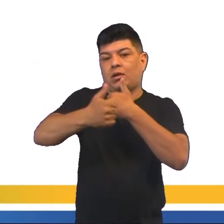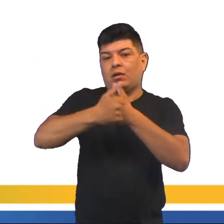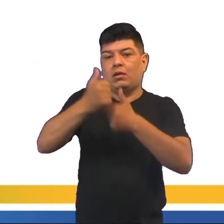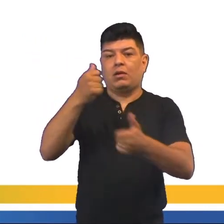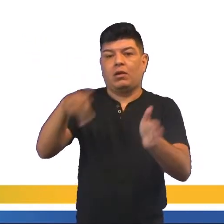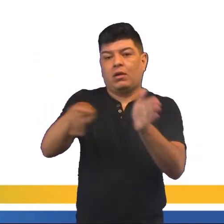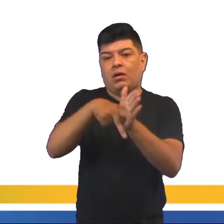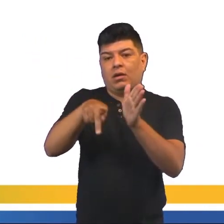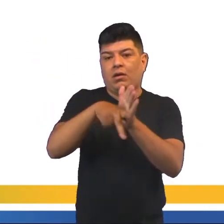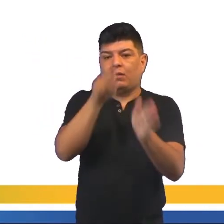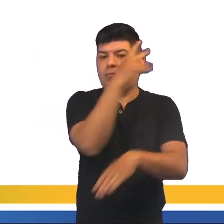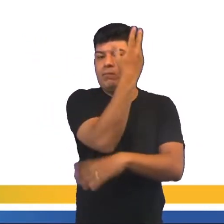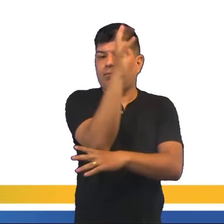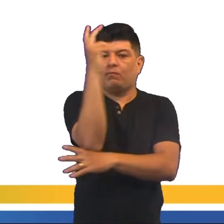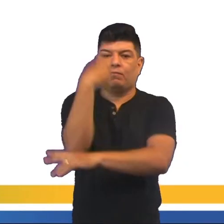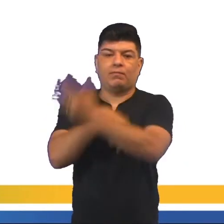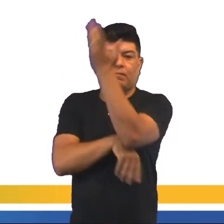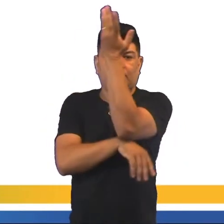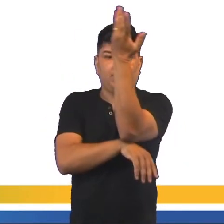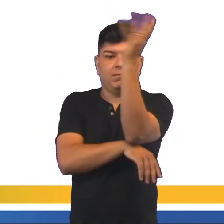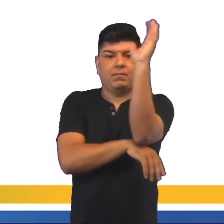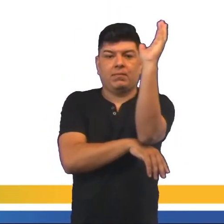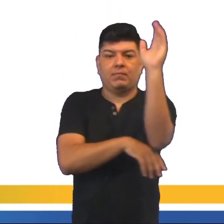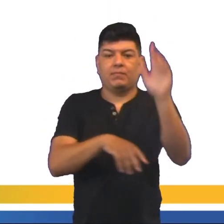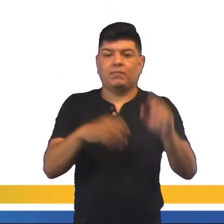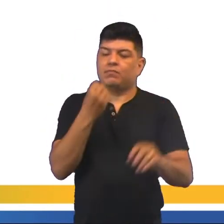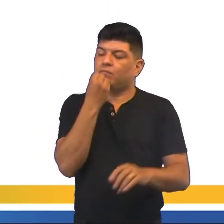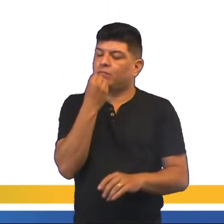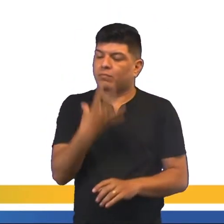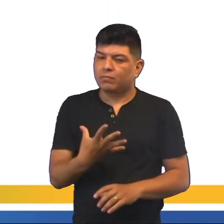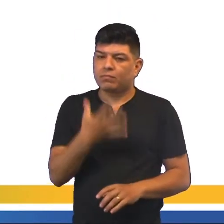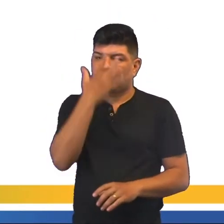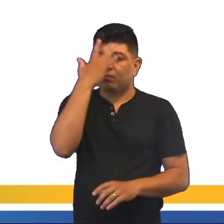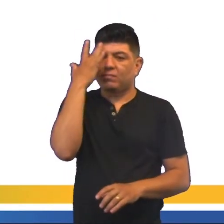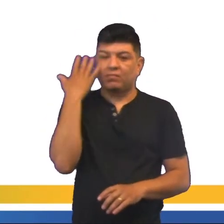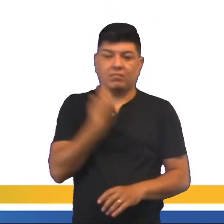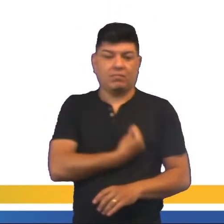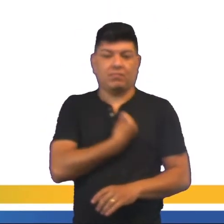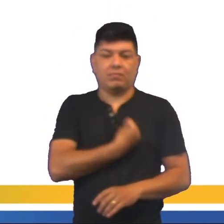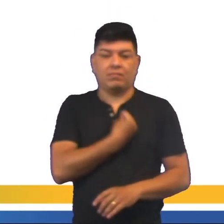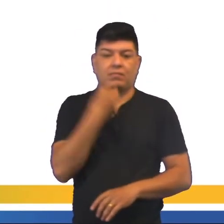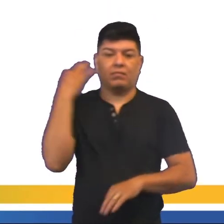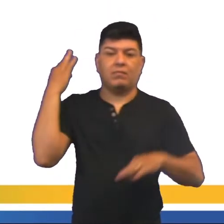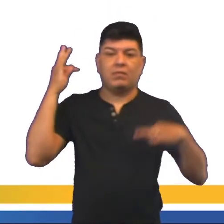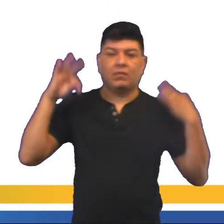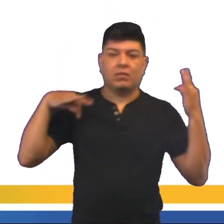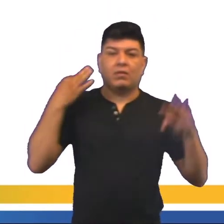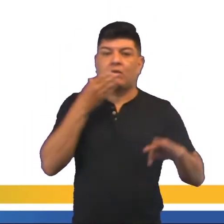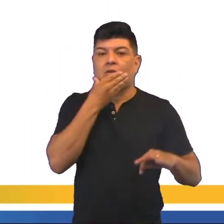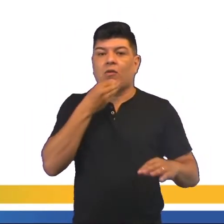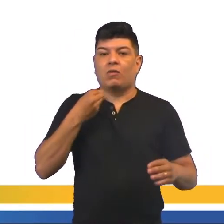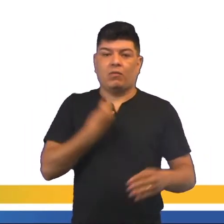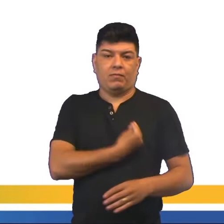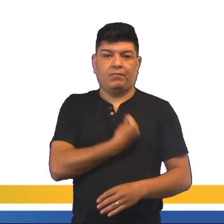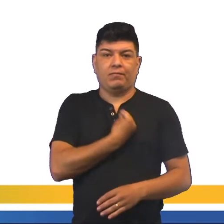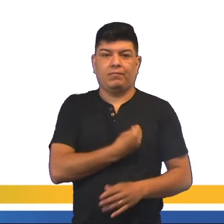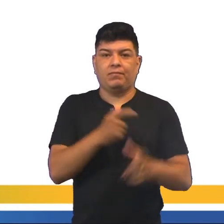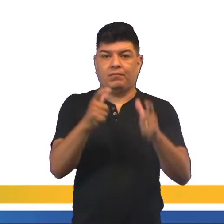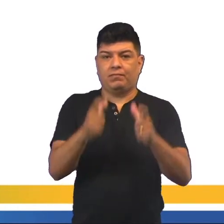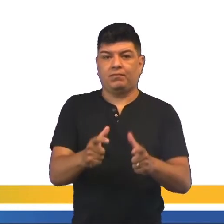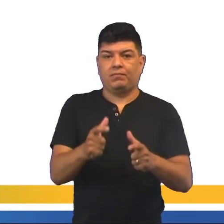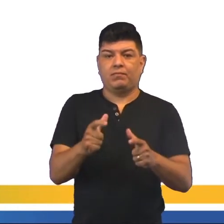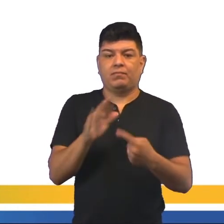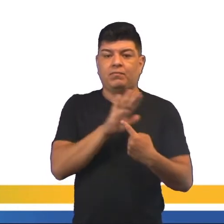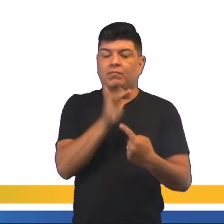floresta, para trazer um bem-estar para o visitante, para o turista que vem visitar essa região. Aí